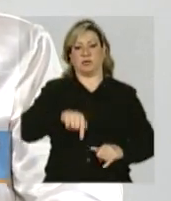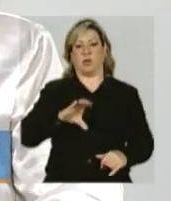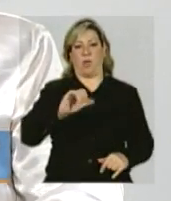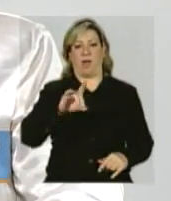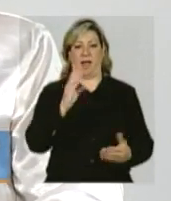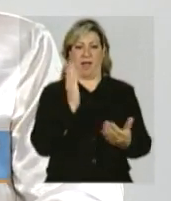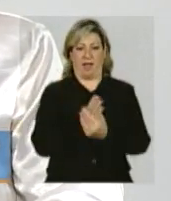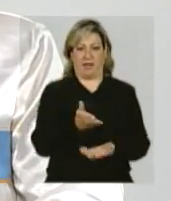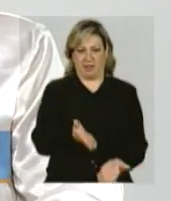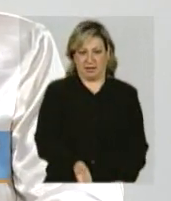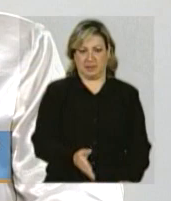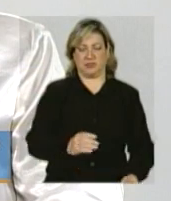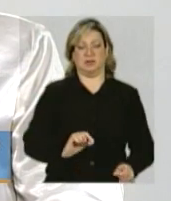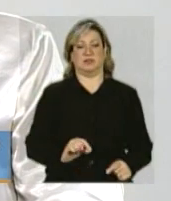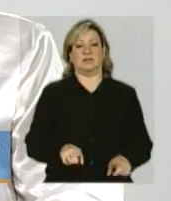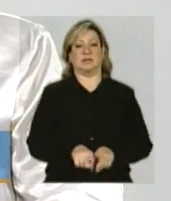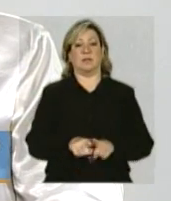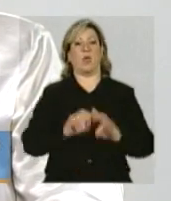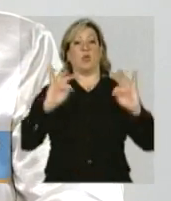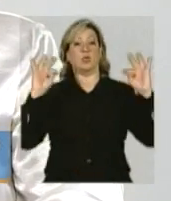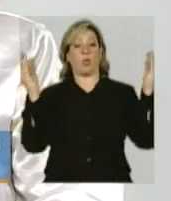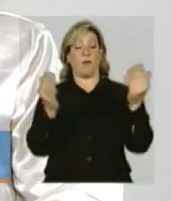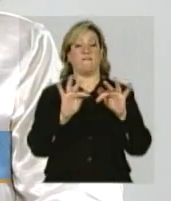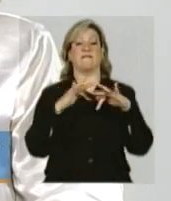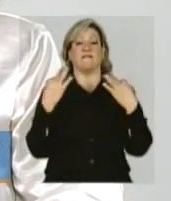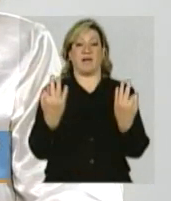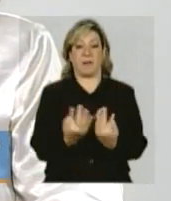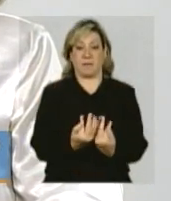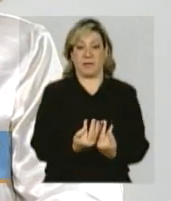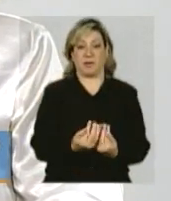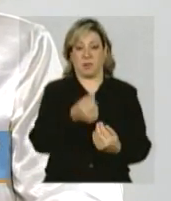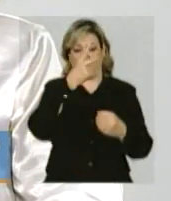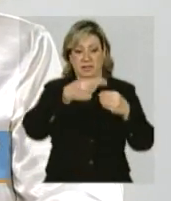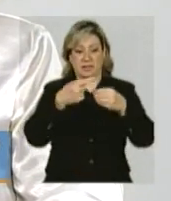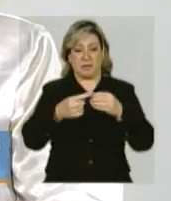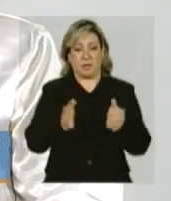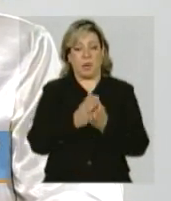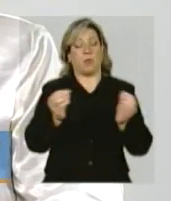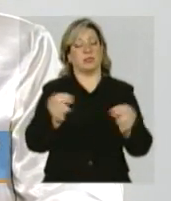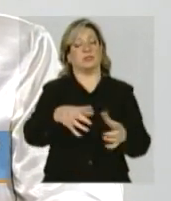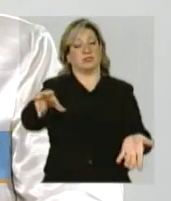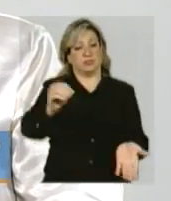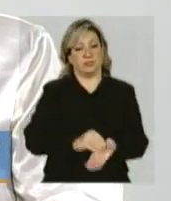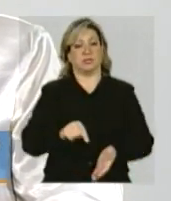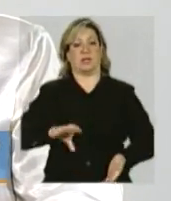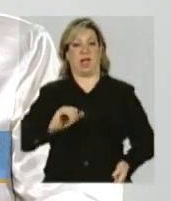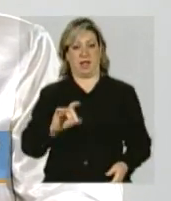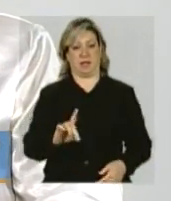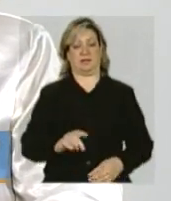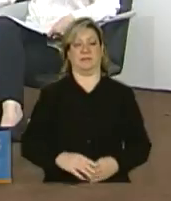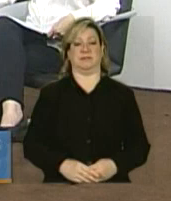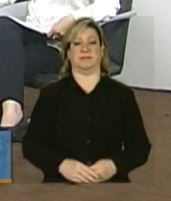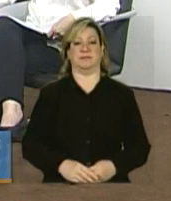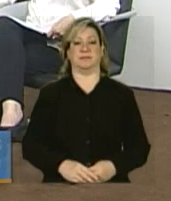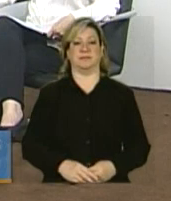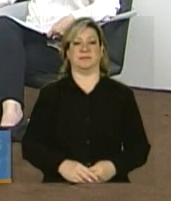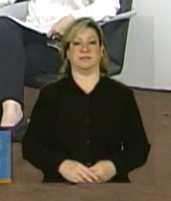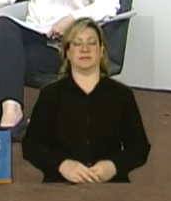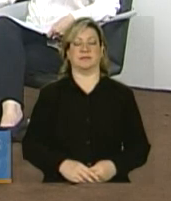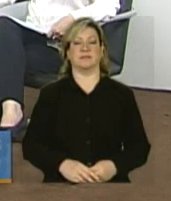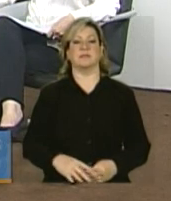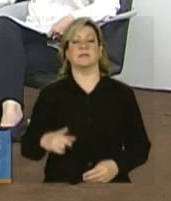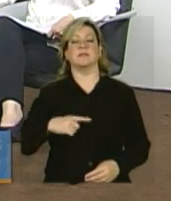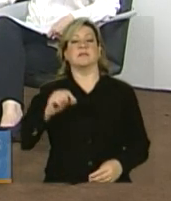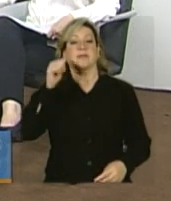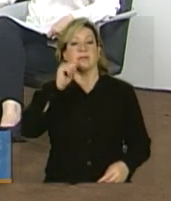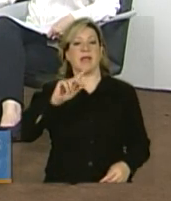de todas as famílias do município de baixa renda serem incluídas no cadastro. Deuscreide, a Helena,